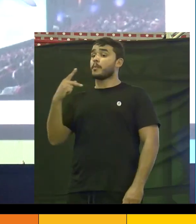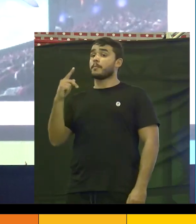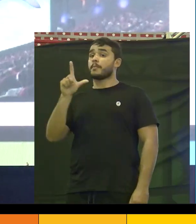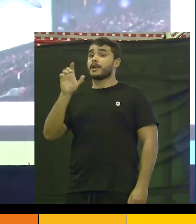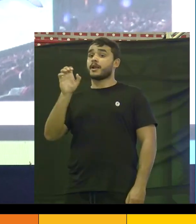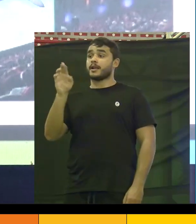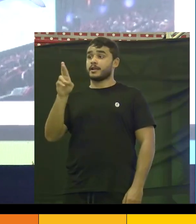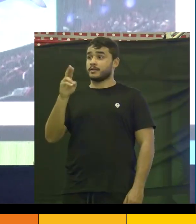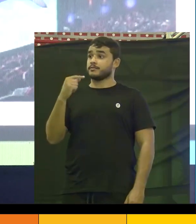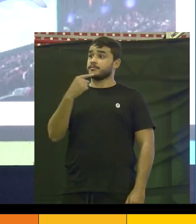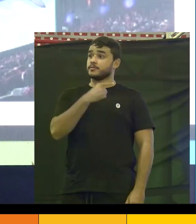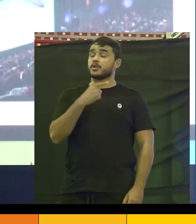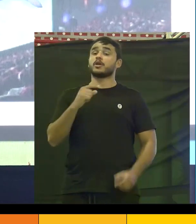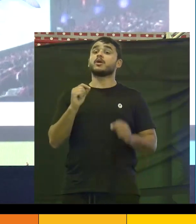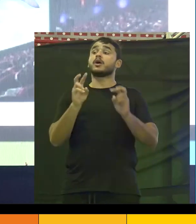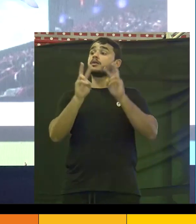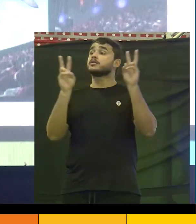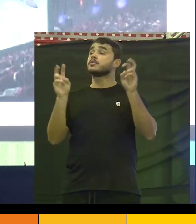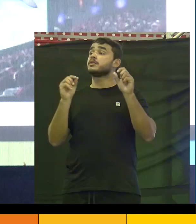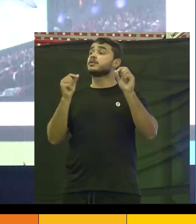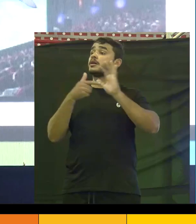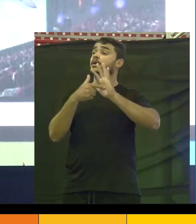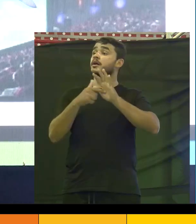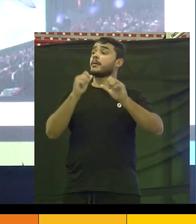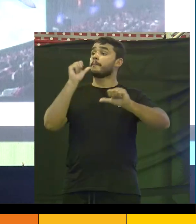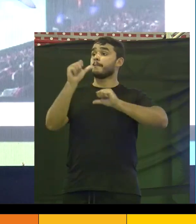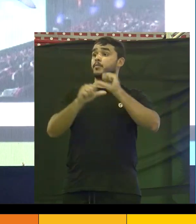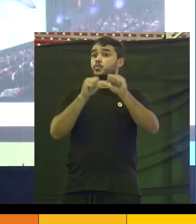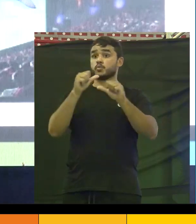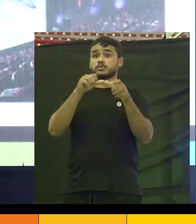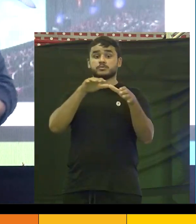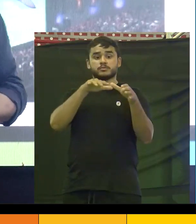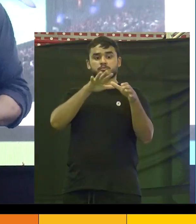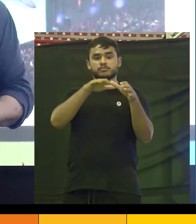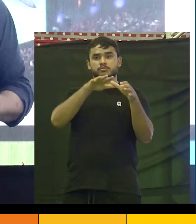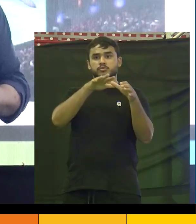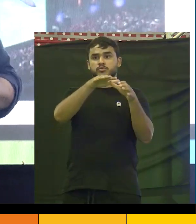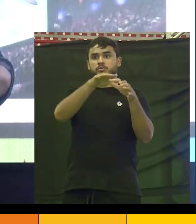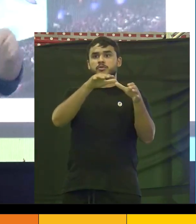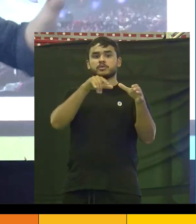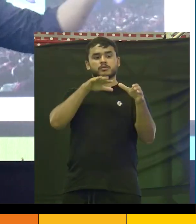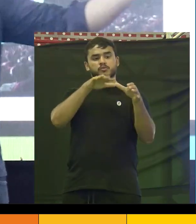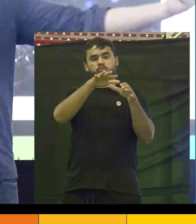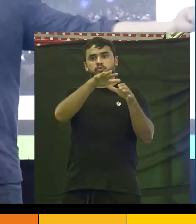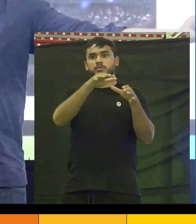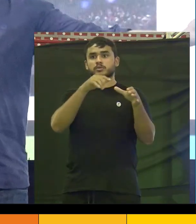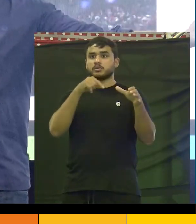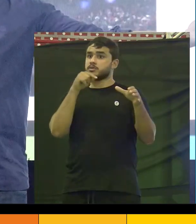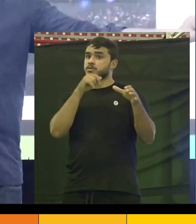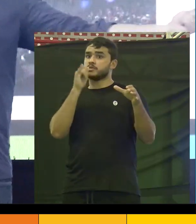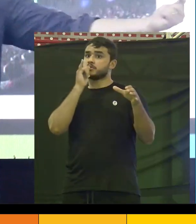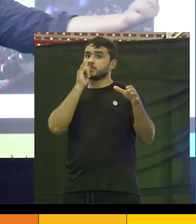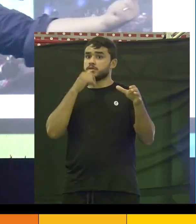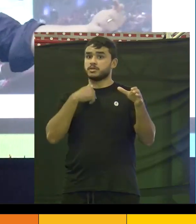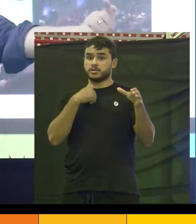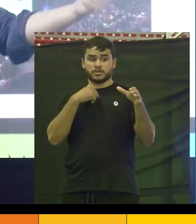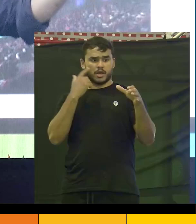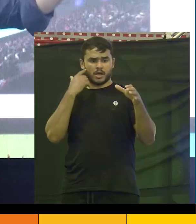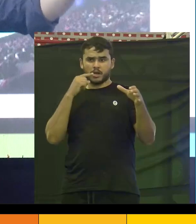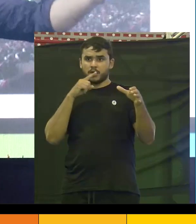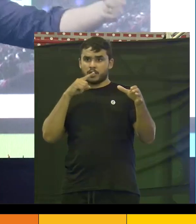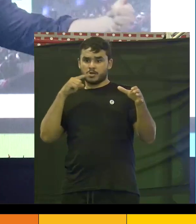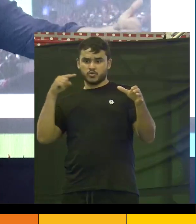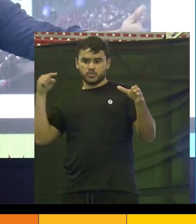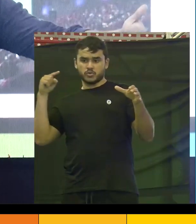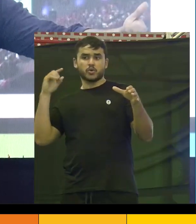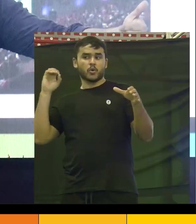alteração da frequência devido a um movimento relativo entre uma fonte e um